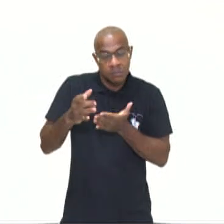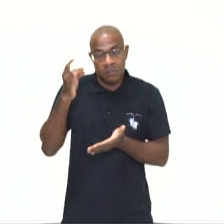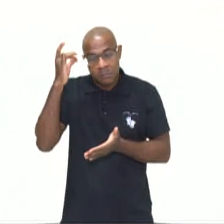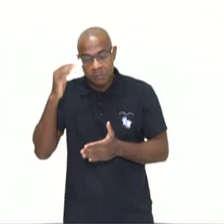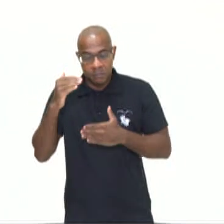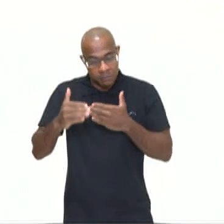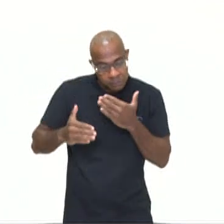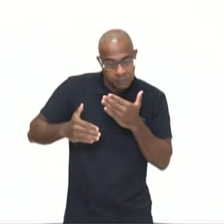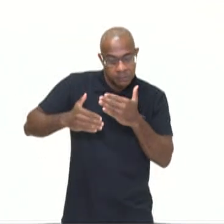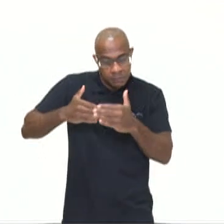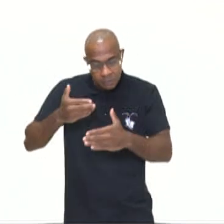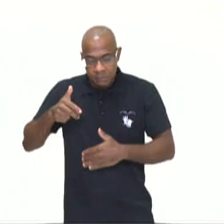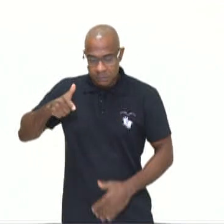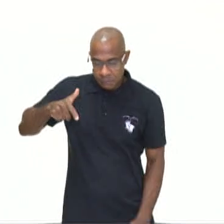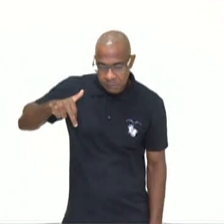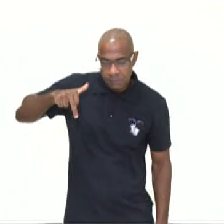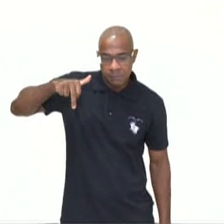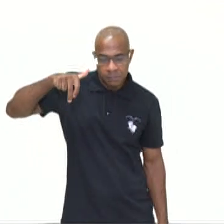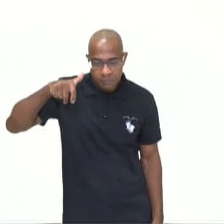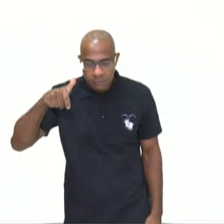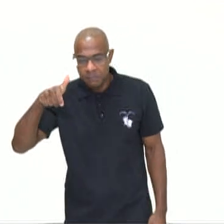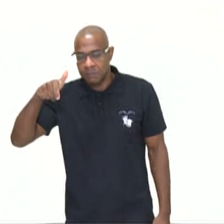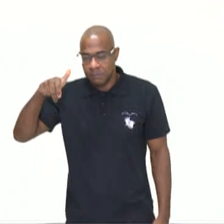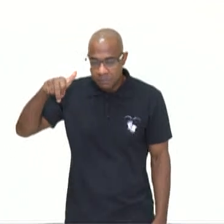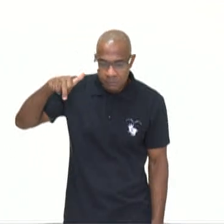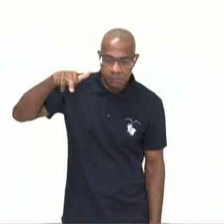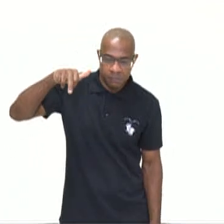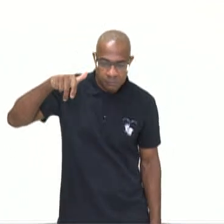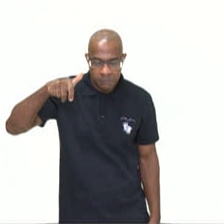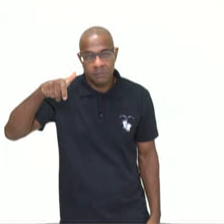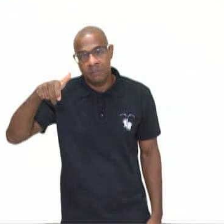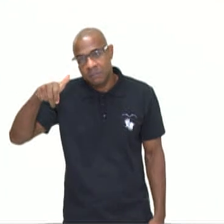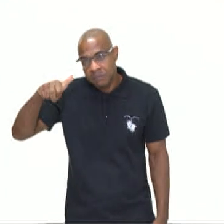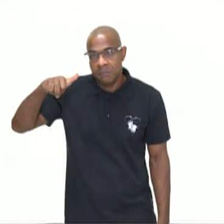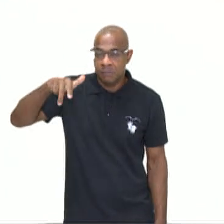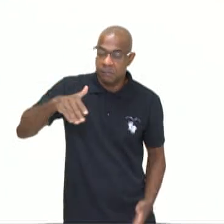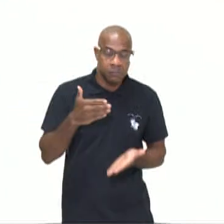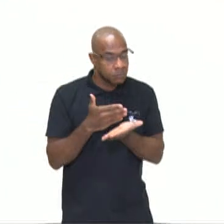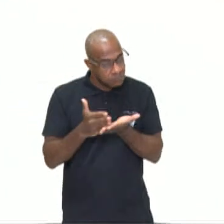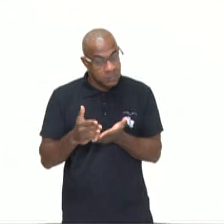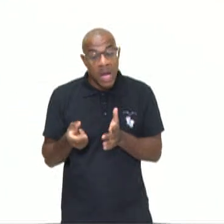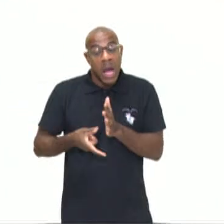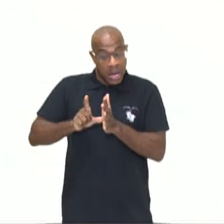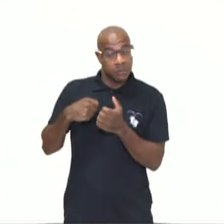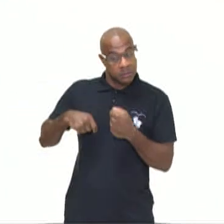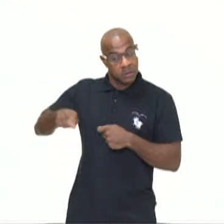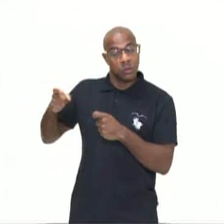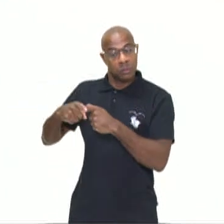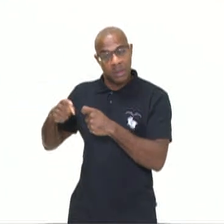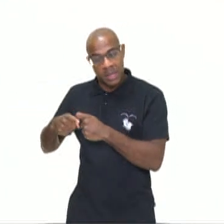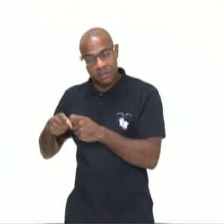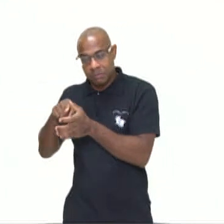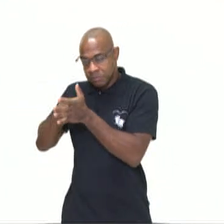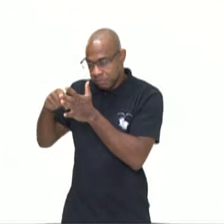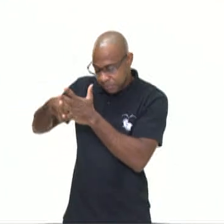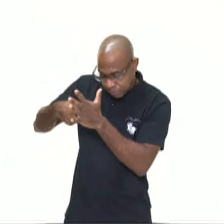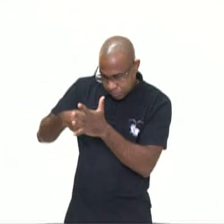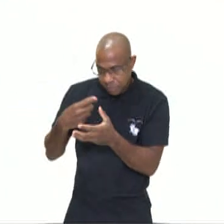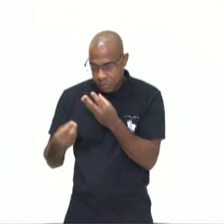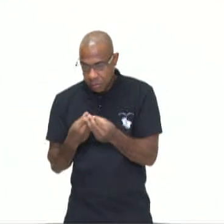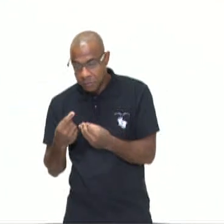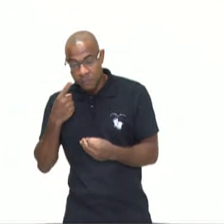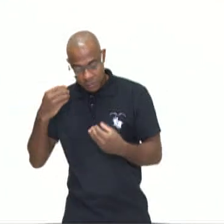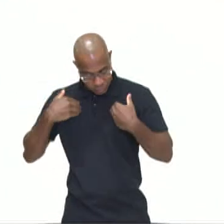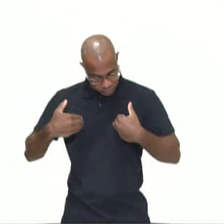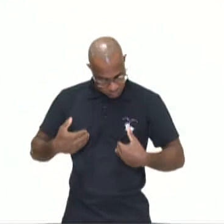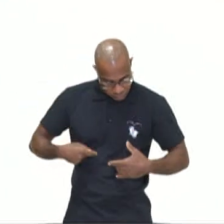fácil, que é caminhar. E antes de começar um programa mais abrangente, consulte seu médico e considere sua condição